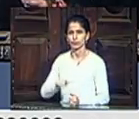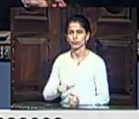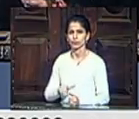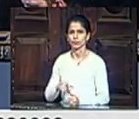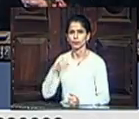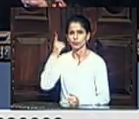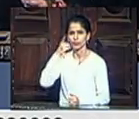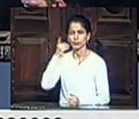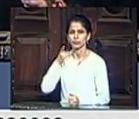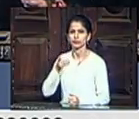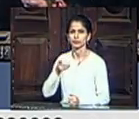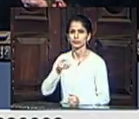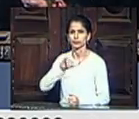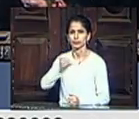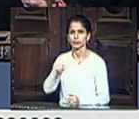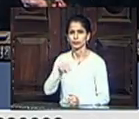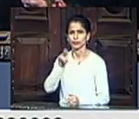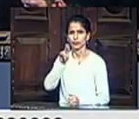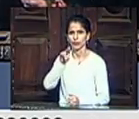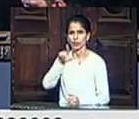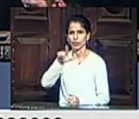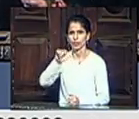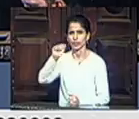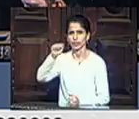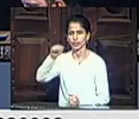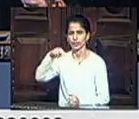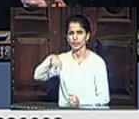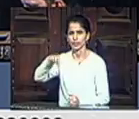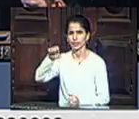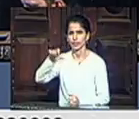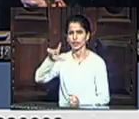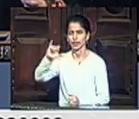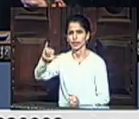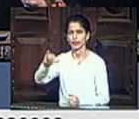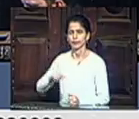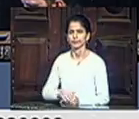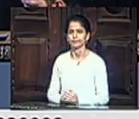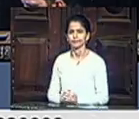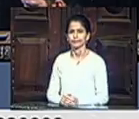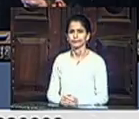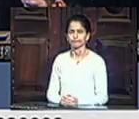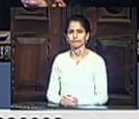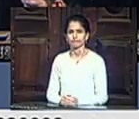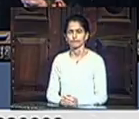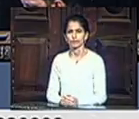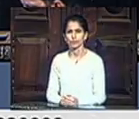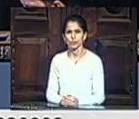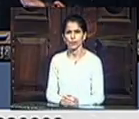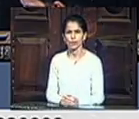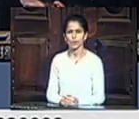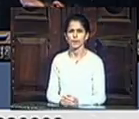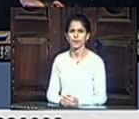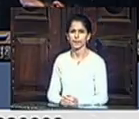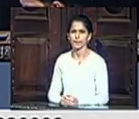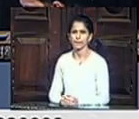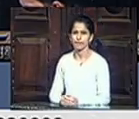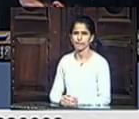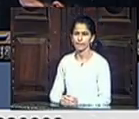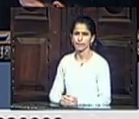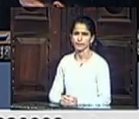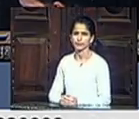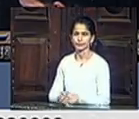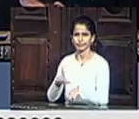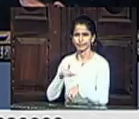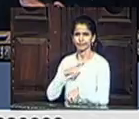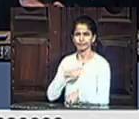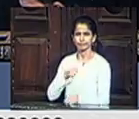doutor Giulianelli, deputado doutor Giulianelli. Quero lembrar aos colegas que nós temos mais 16